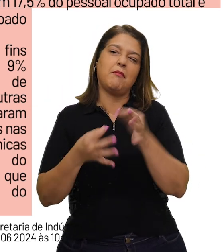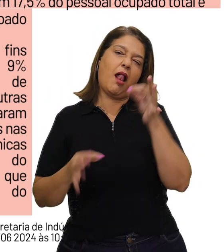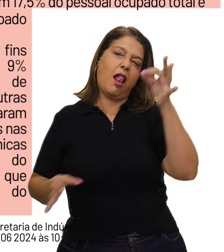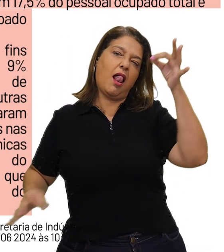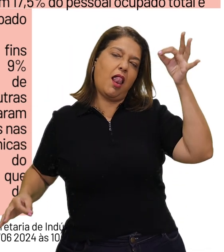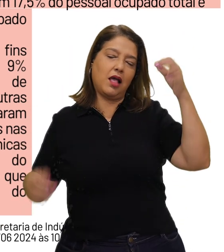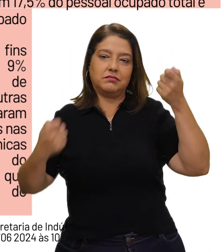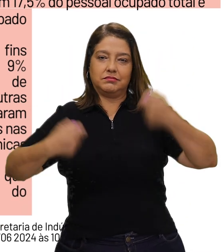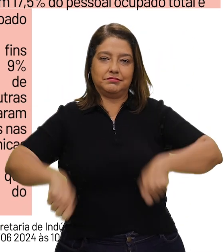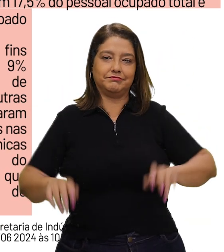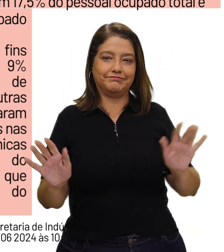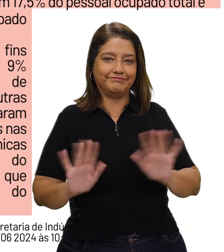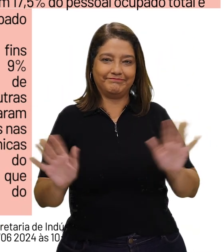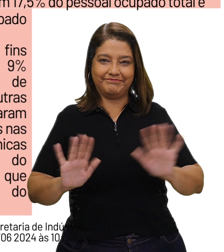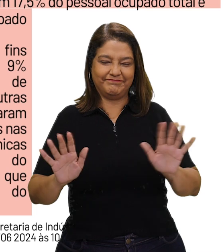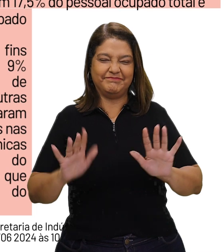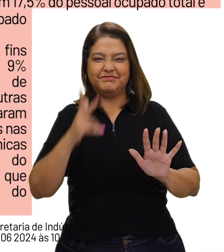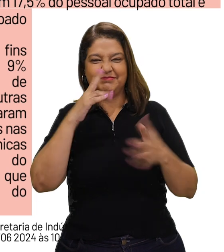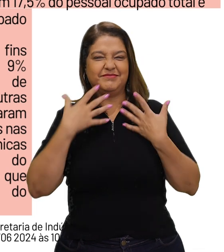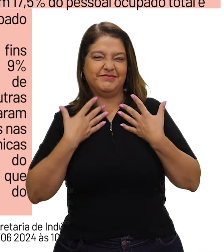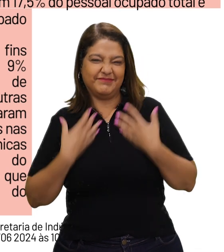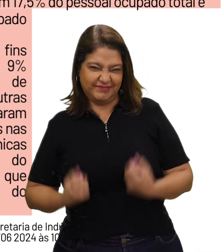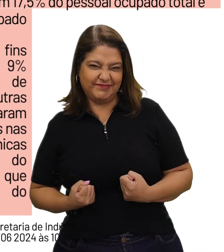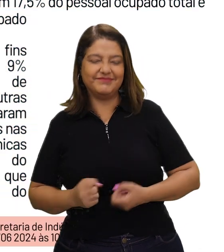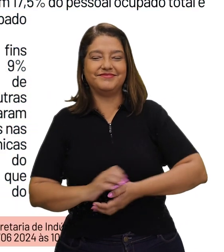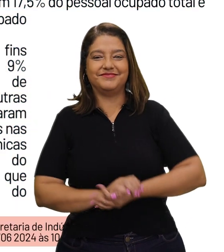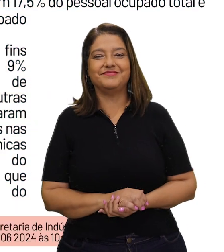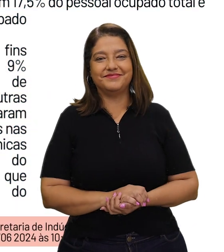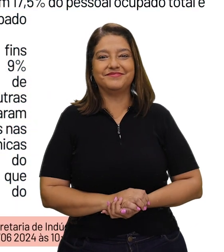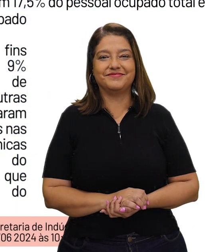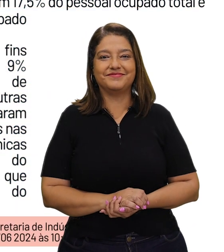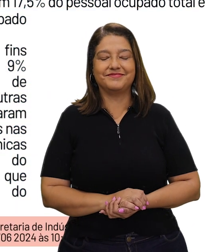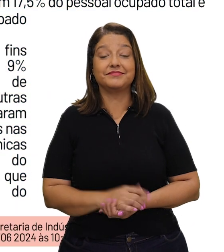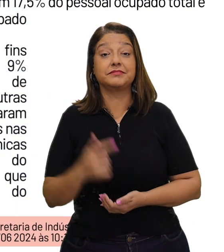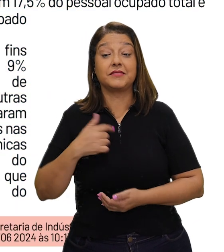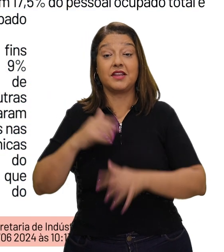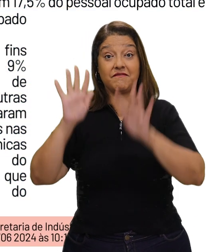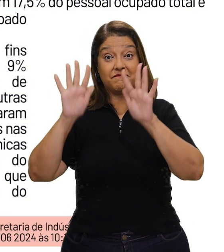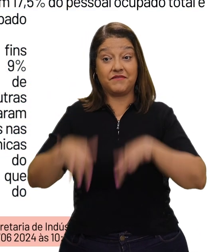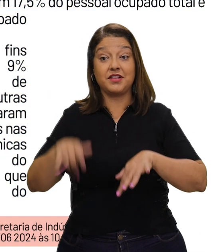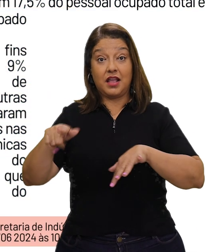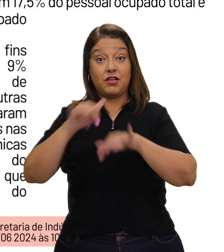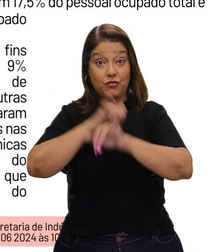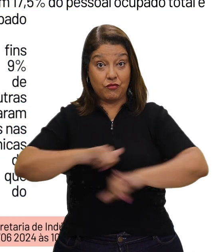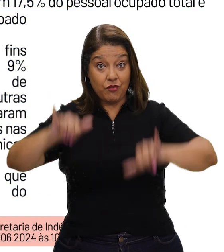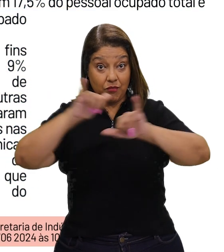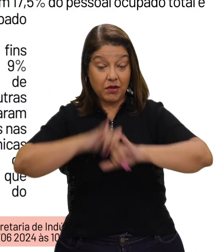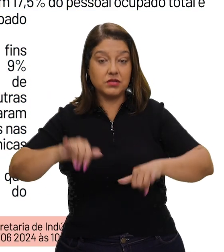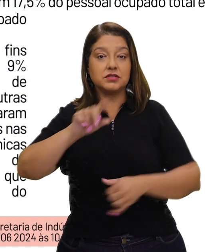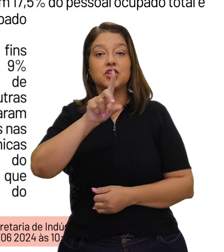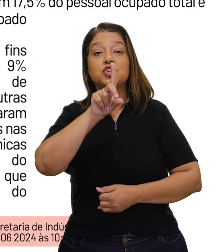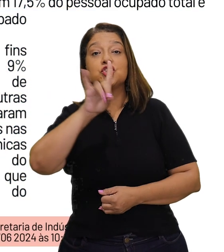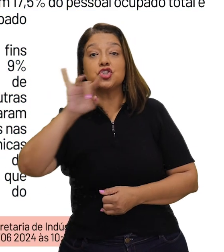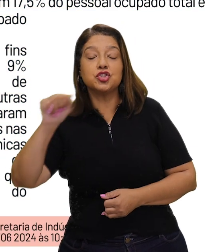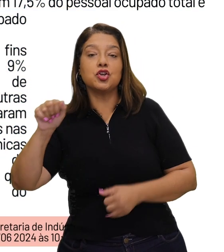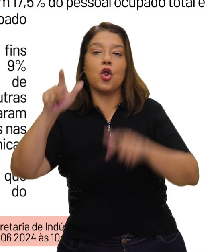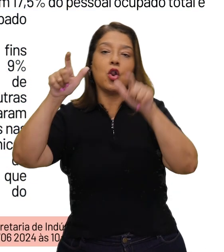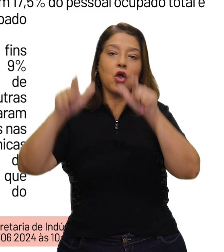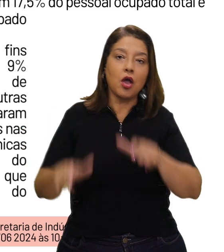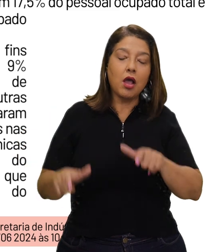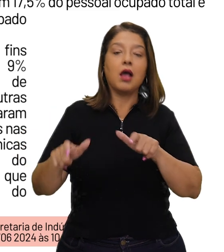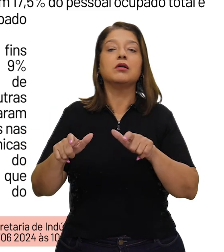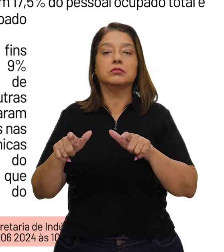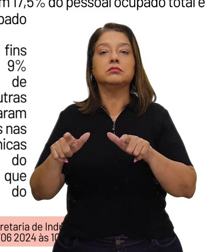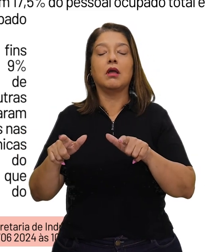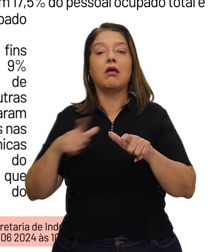leitura extensa e cansativa. Para finalizar, as informações de data, local e edição são